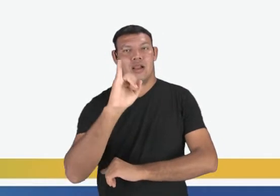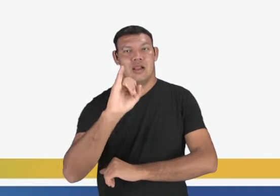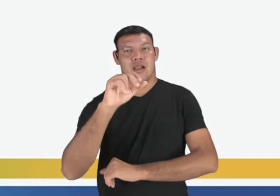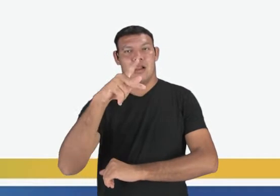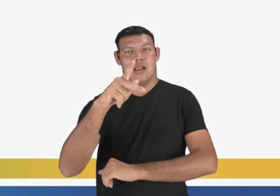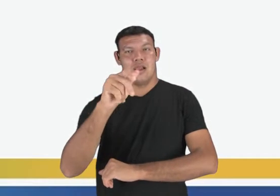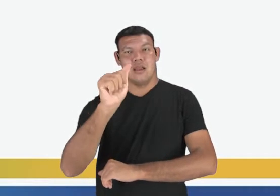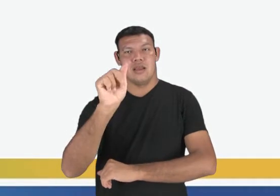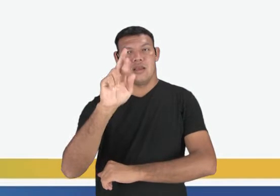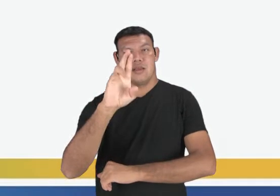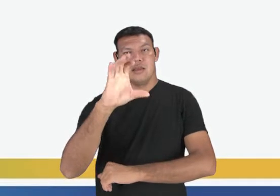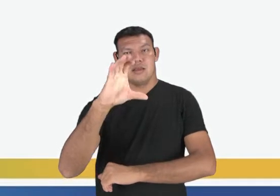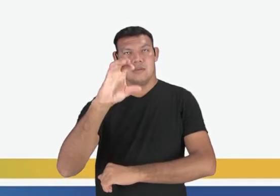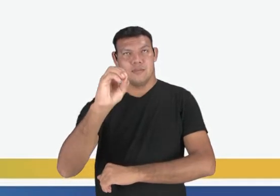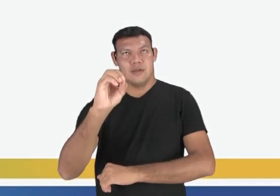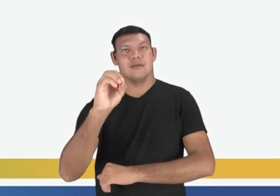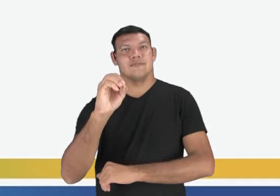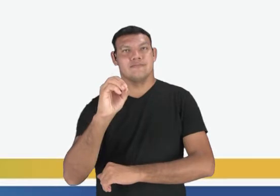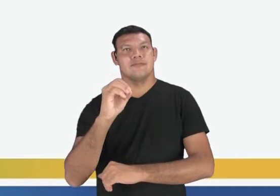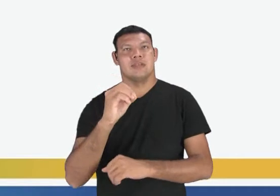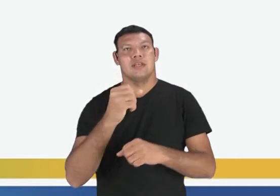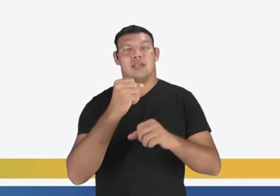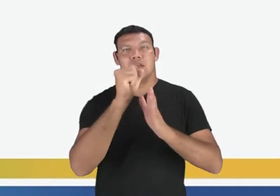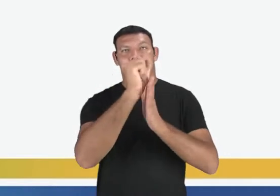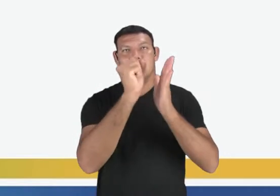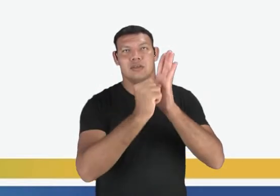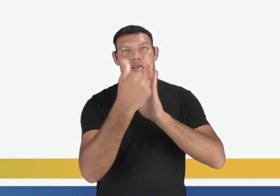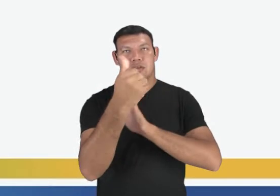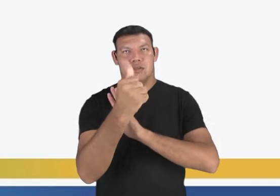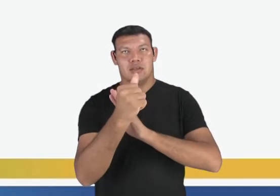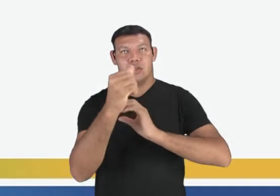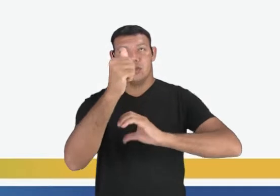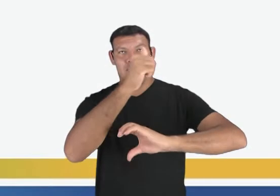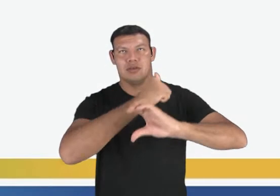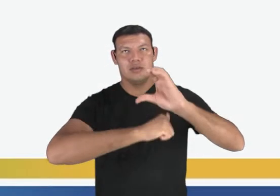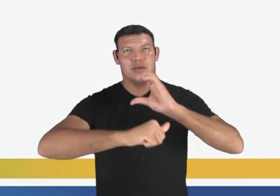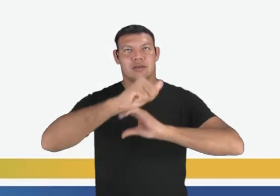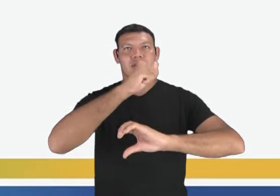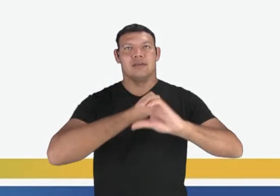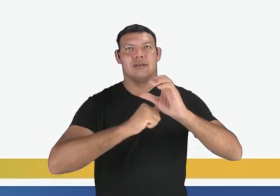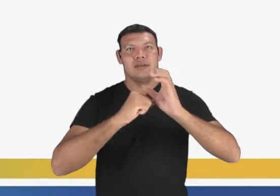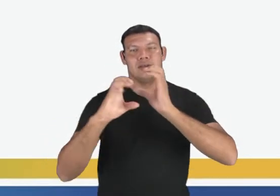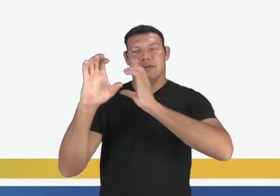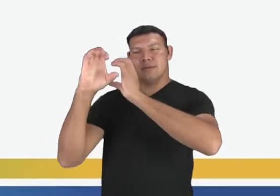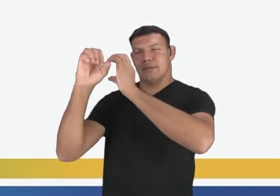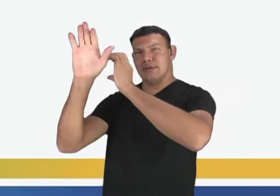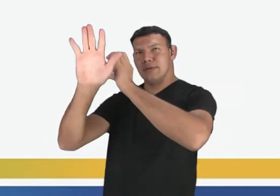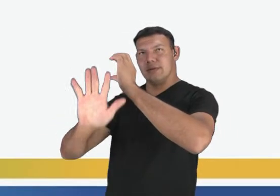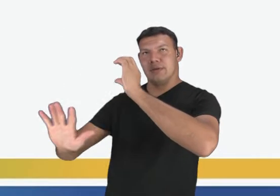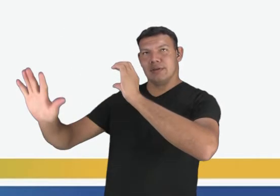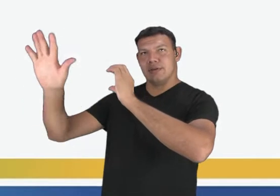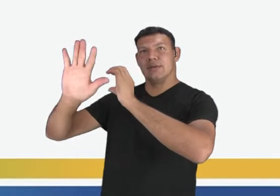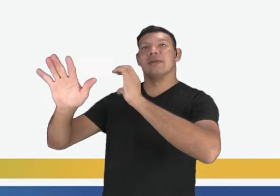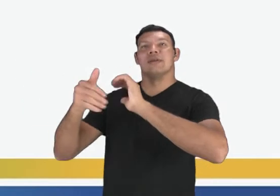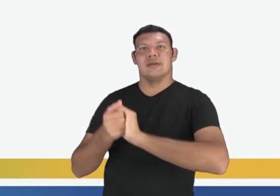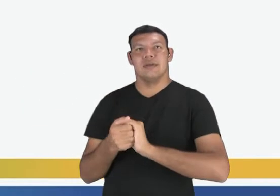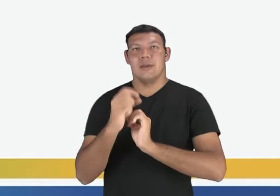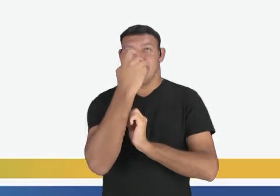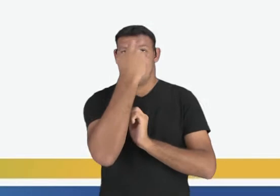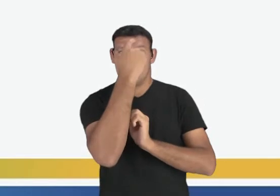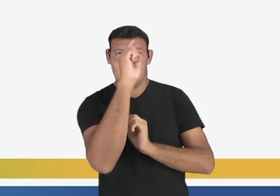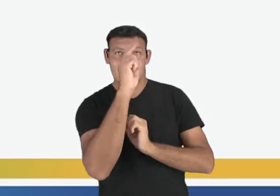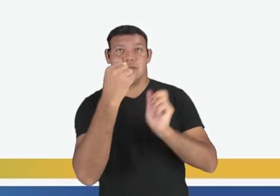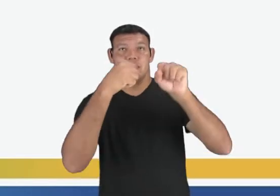a.C., astrônomo grego, foi quem criou o sistema de coordenadas geográficas de latitude e longitude, utilizando-se